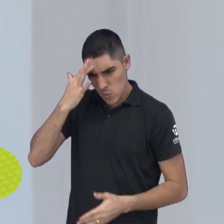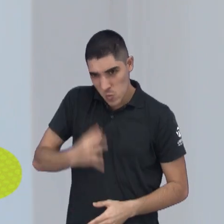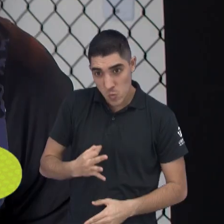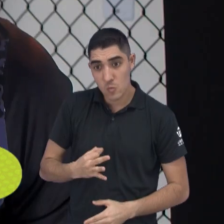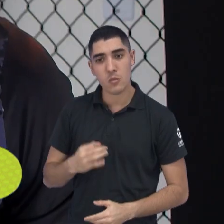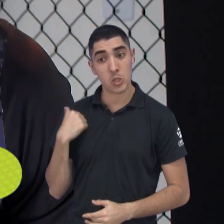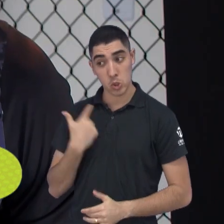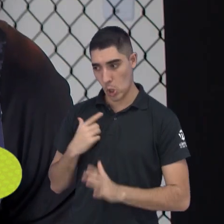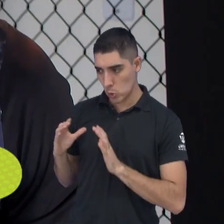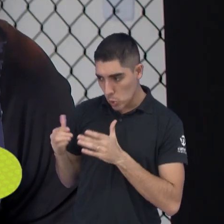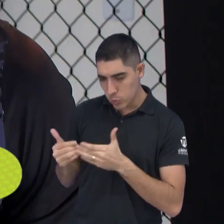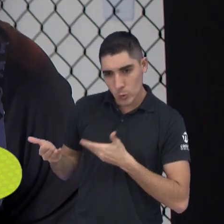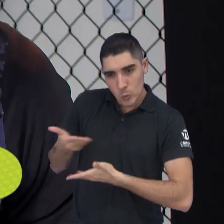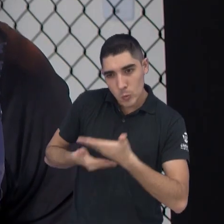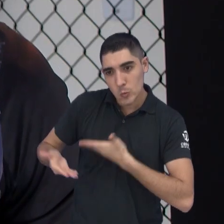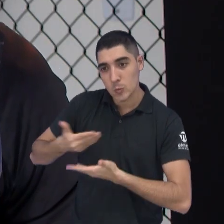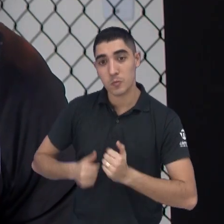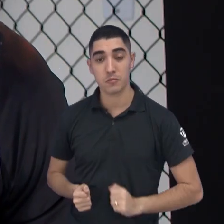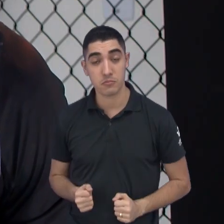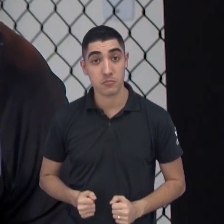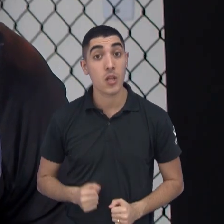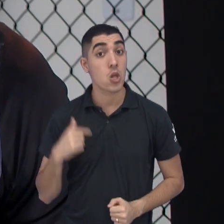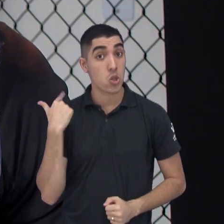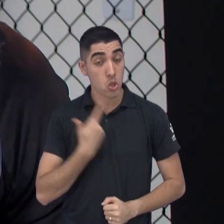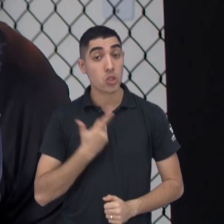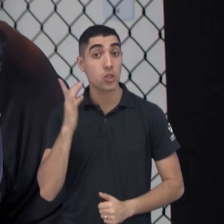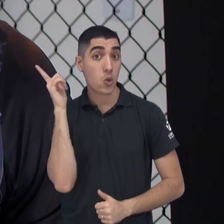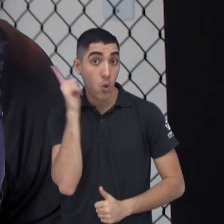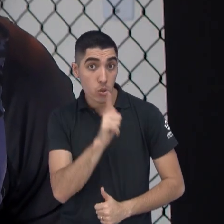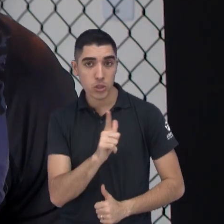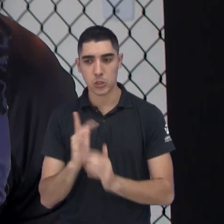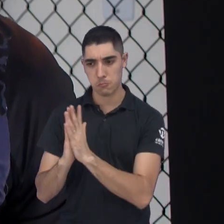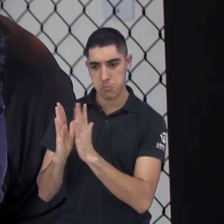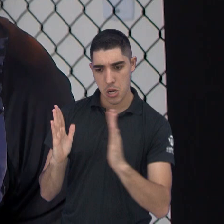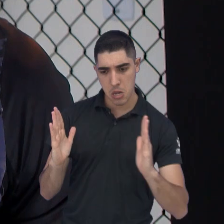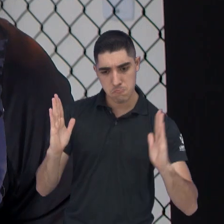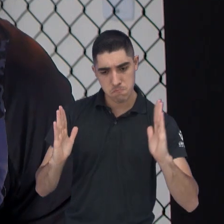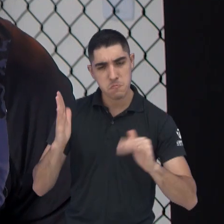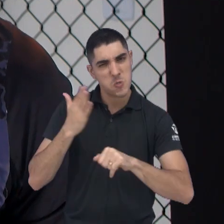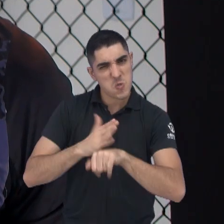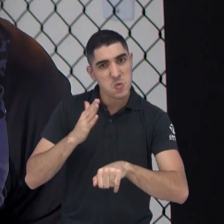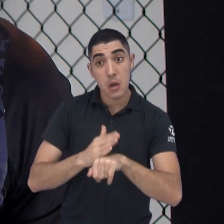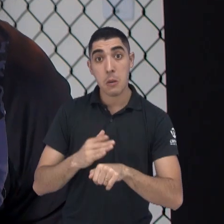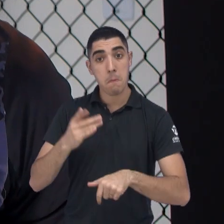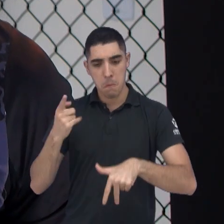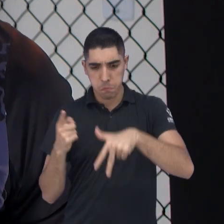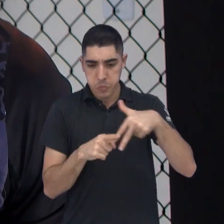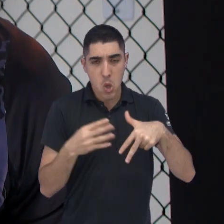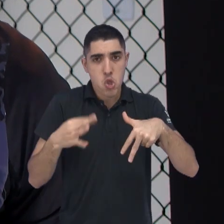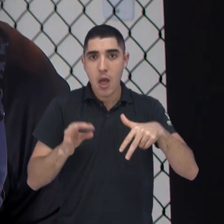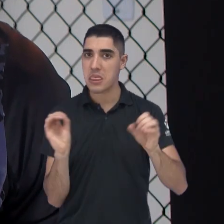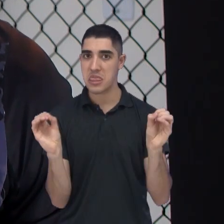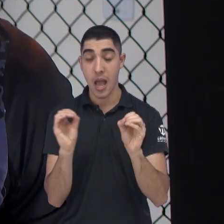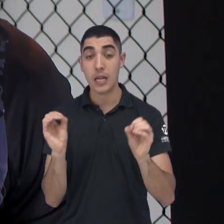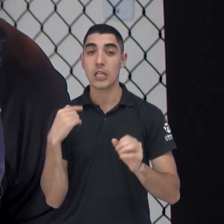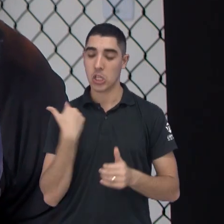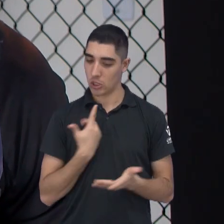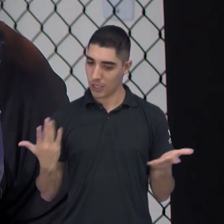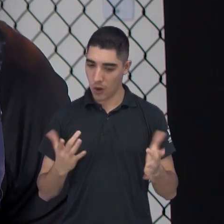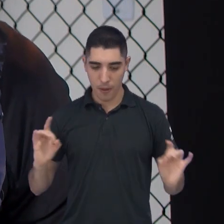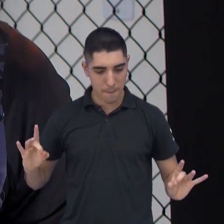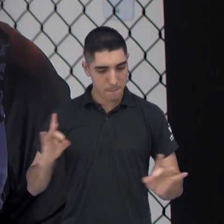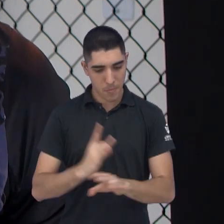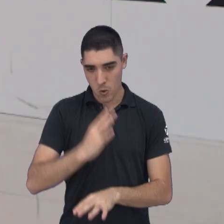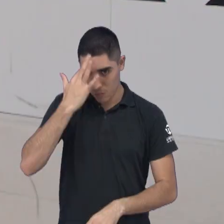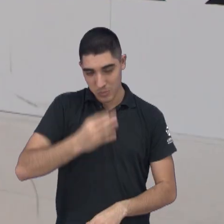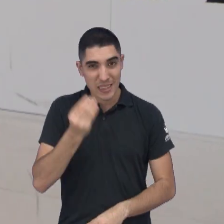muito para isso. Tivemos calendário para trabalhar, deu tudo certo, graças a Deus, sem lesão. E estamos 100% prontos para poder buscar a medalha de ouro, né, e